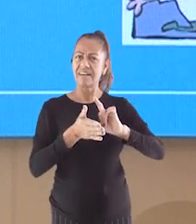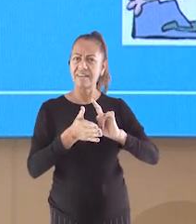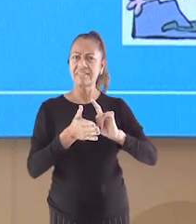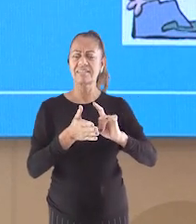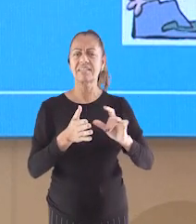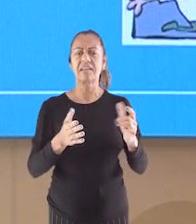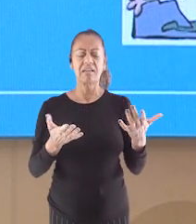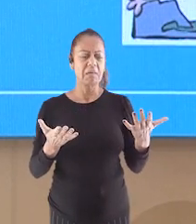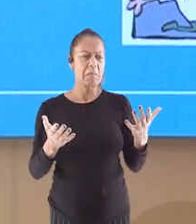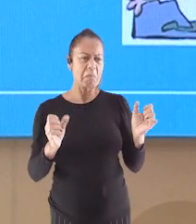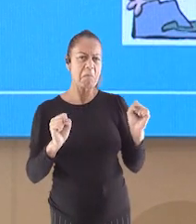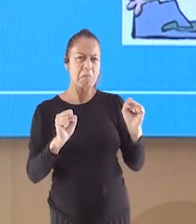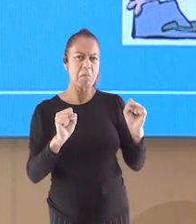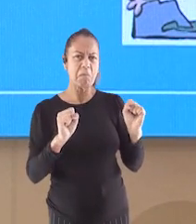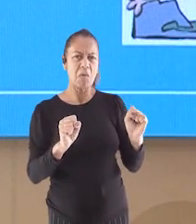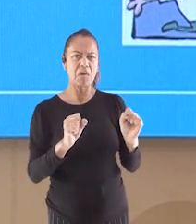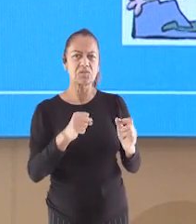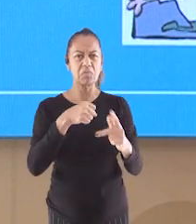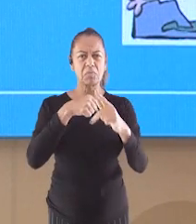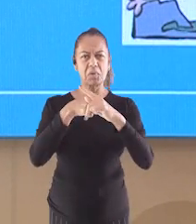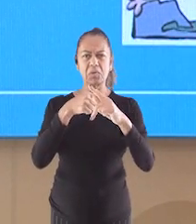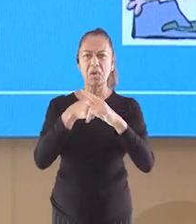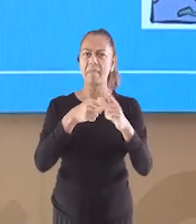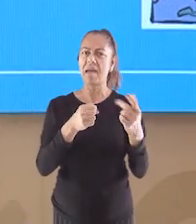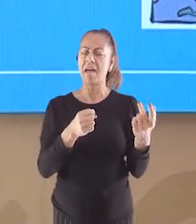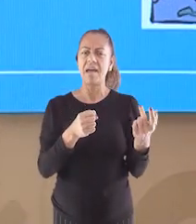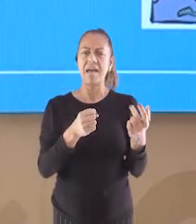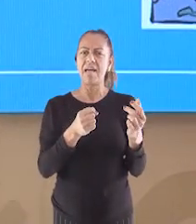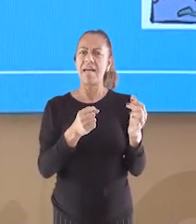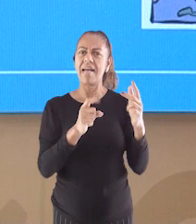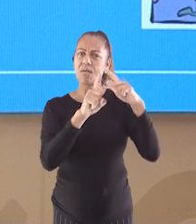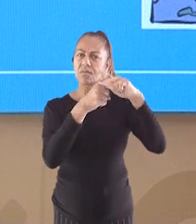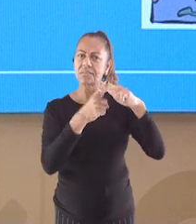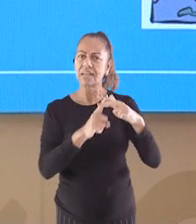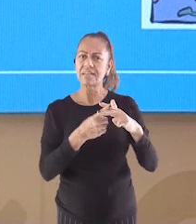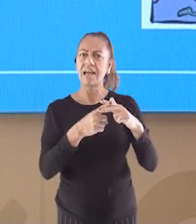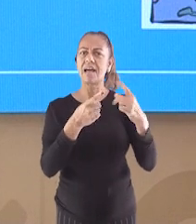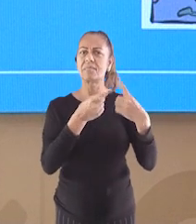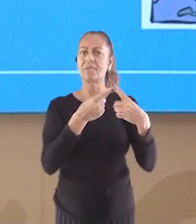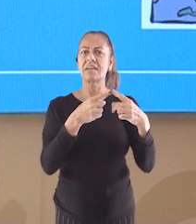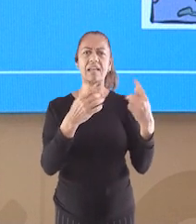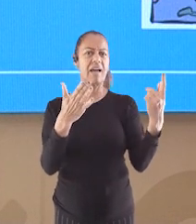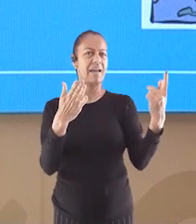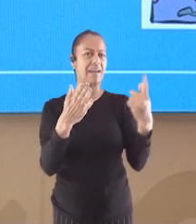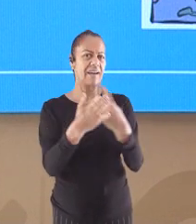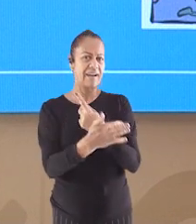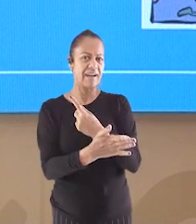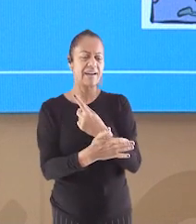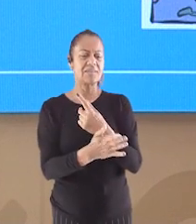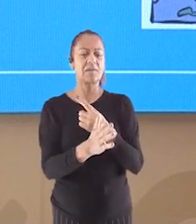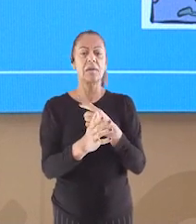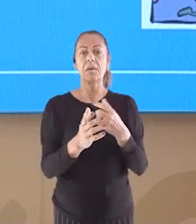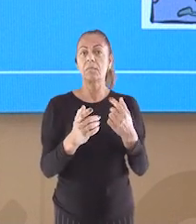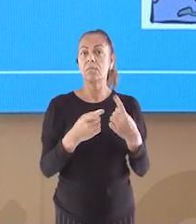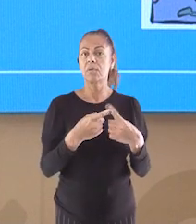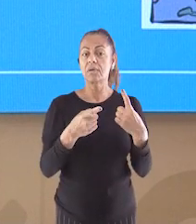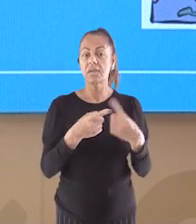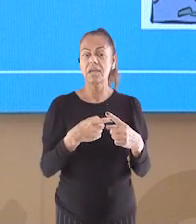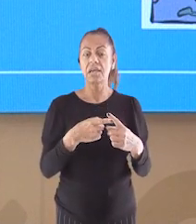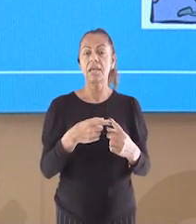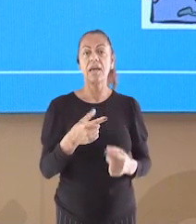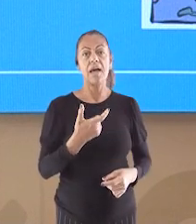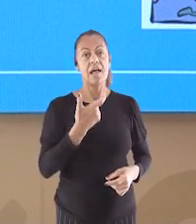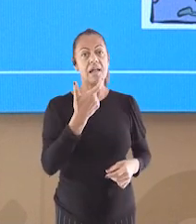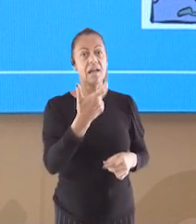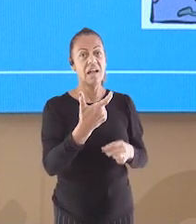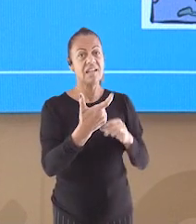final. Tudo bem, mas antes, dá para acertar o pronome? Essa personagem faz o comentário porque o homem utiliza o pronome me